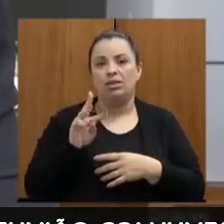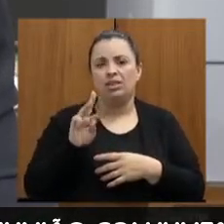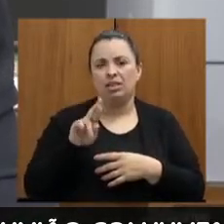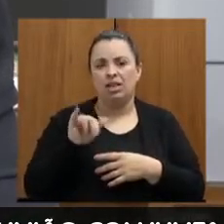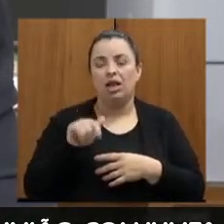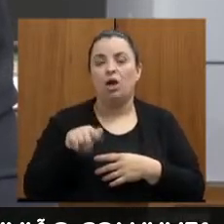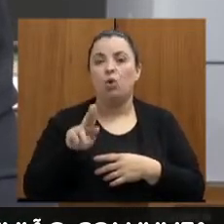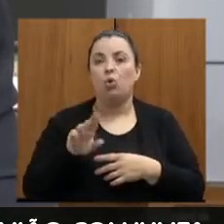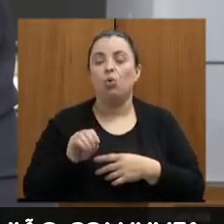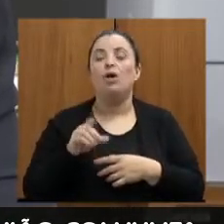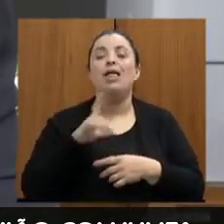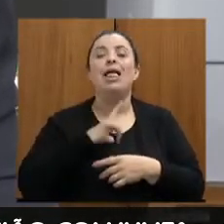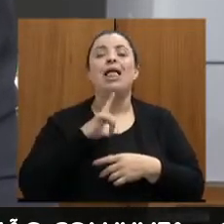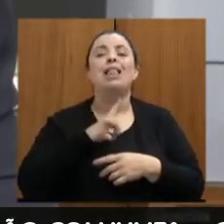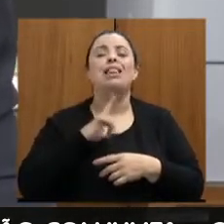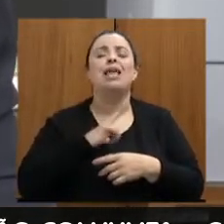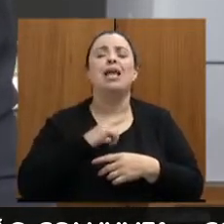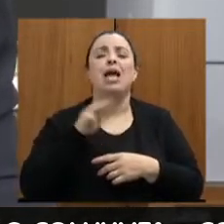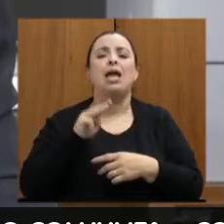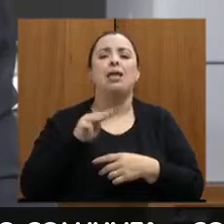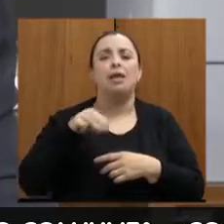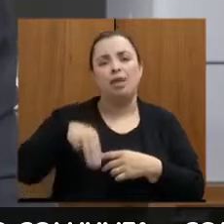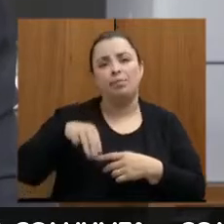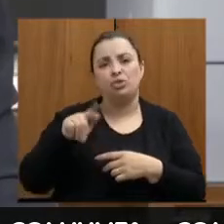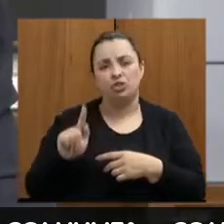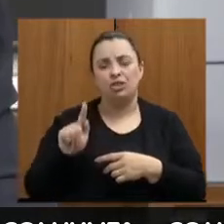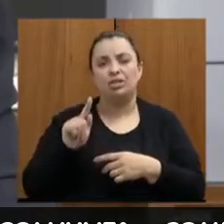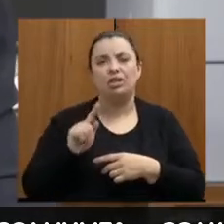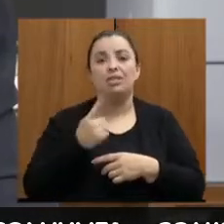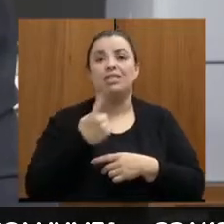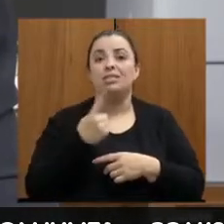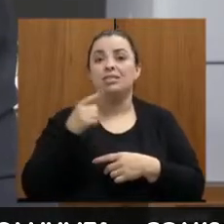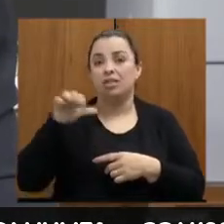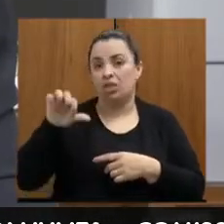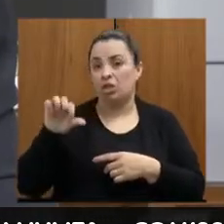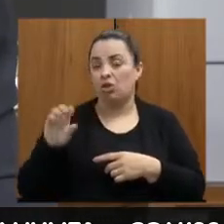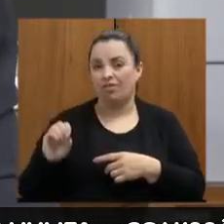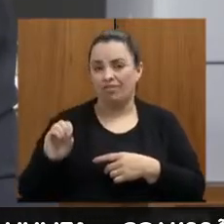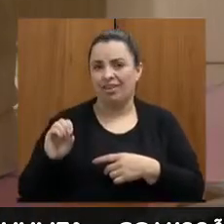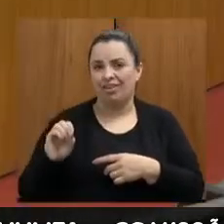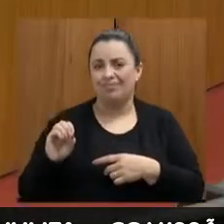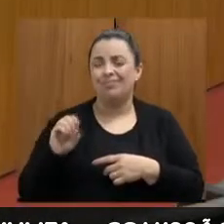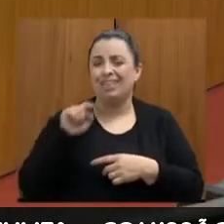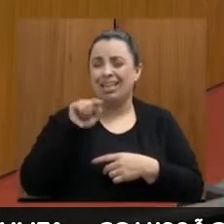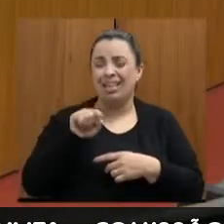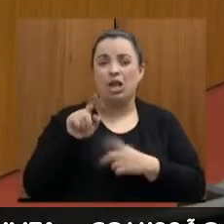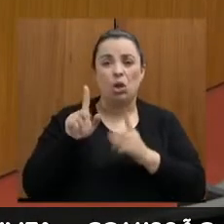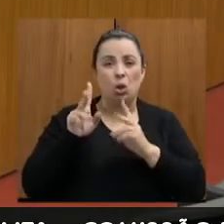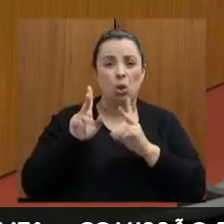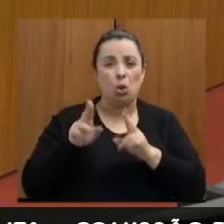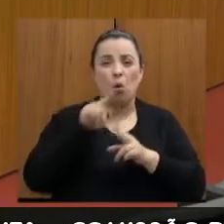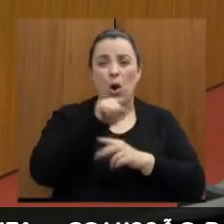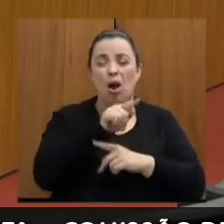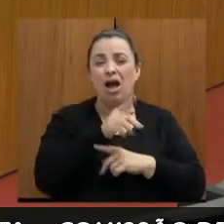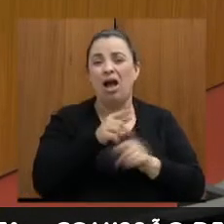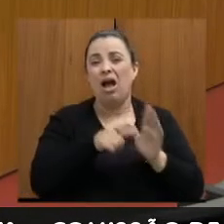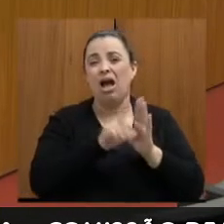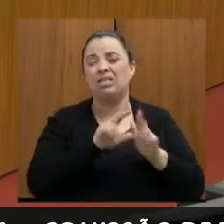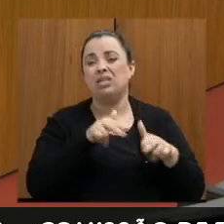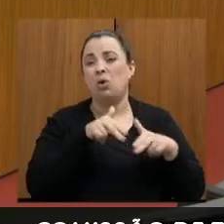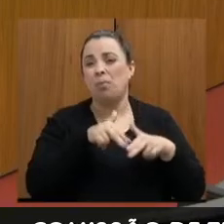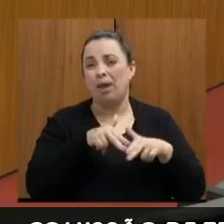que tá uma Rodovia nas mesmas condições que o senhor encontrou a Uberlândia prata A4 97